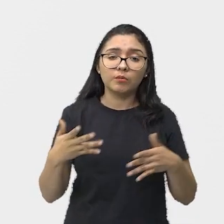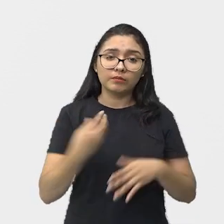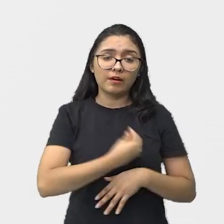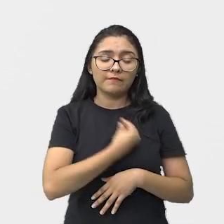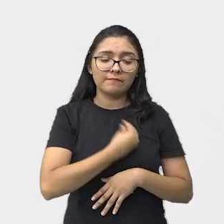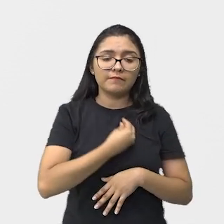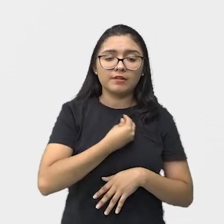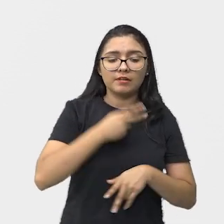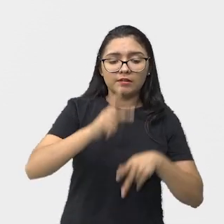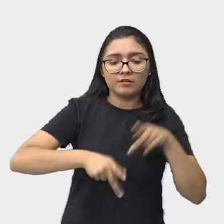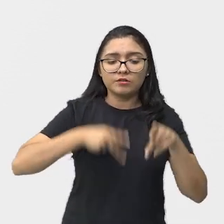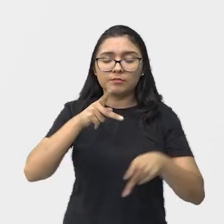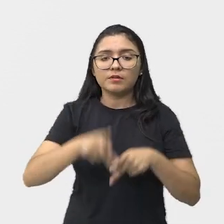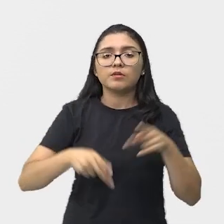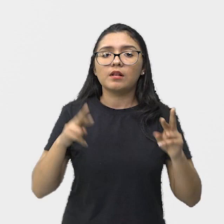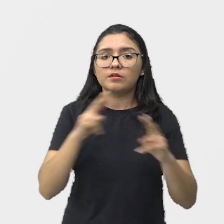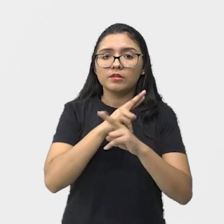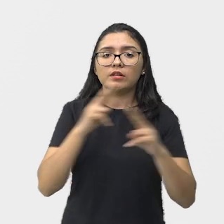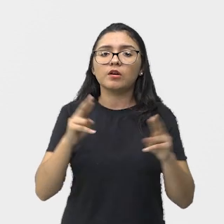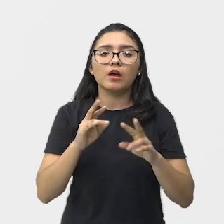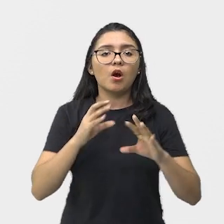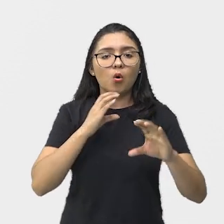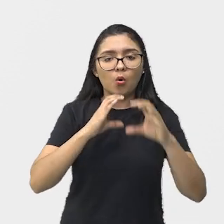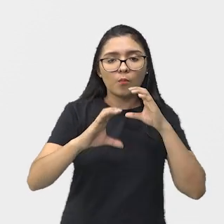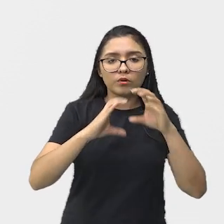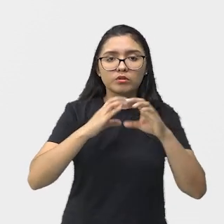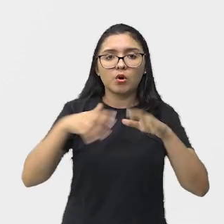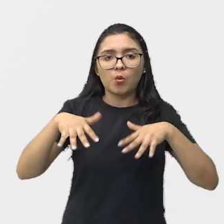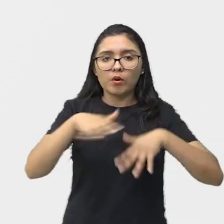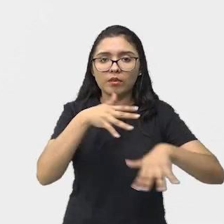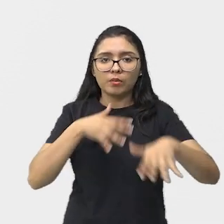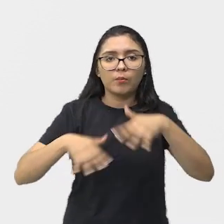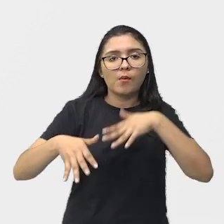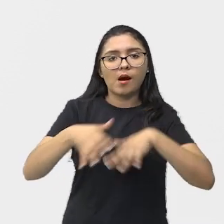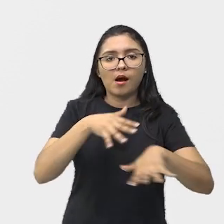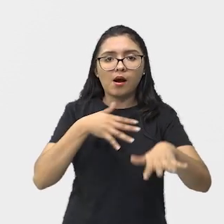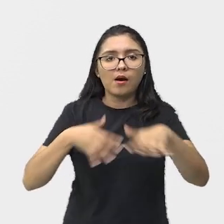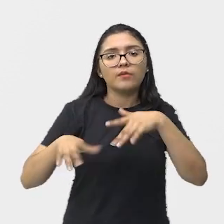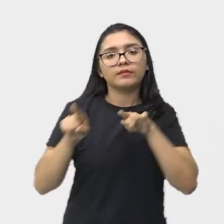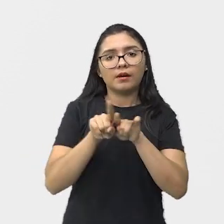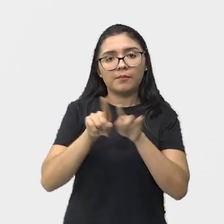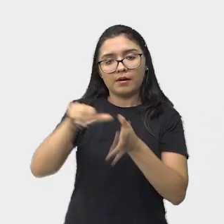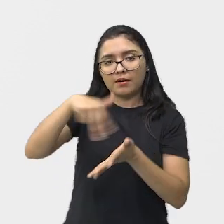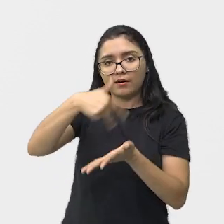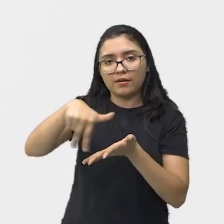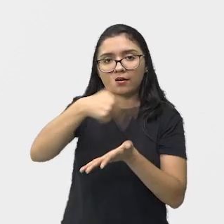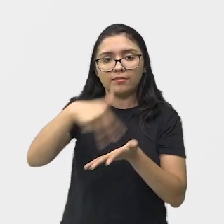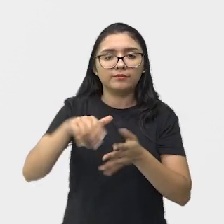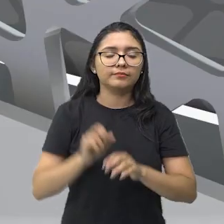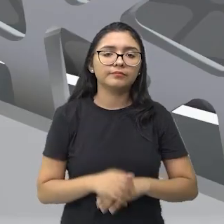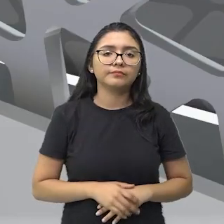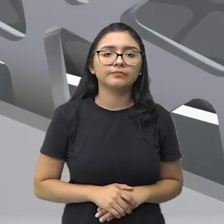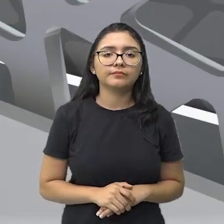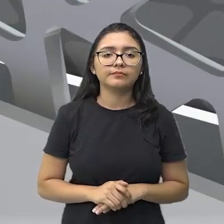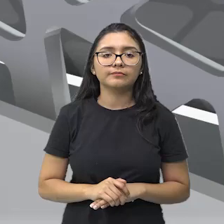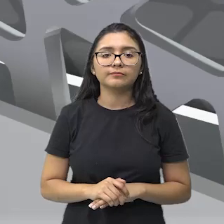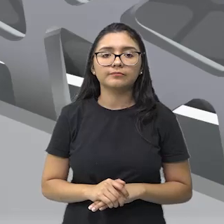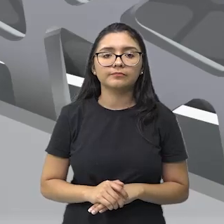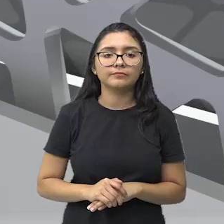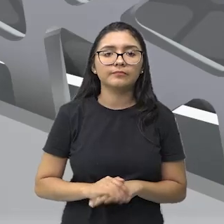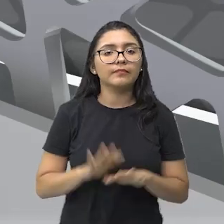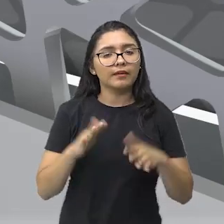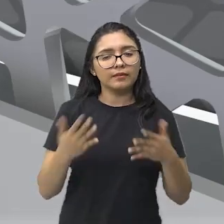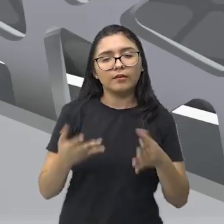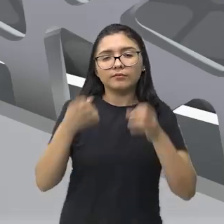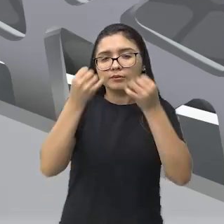estava relacionada à comunicação, aos ritos sagrados e à dança, ok? Então, falando um